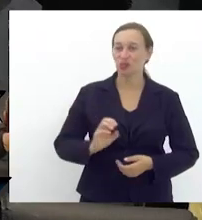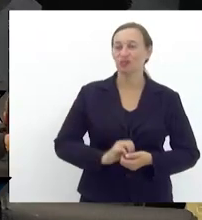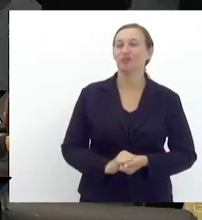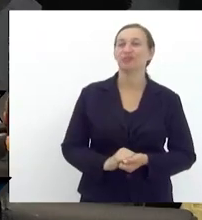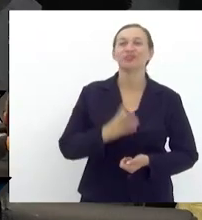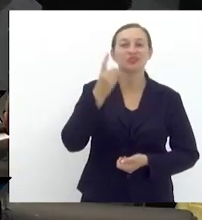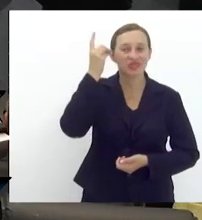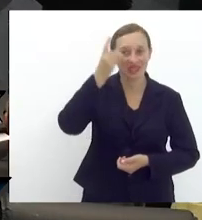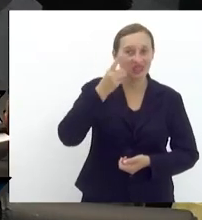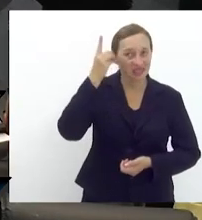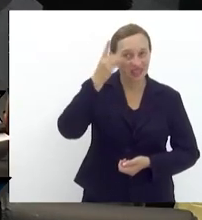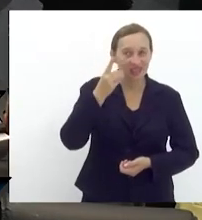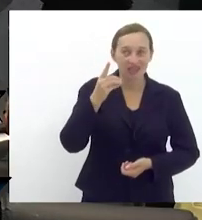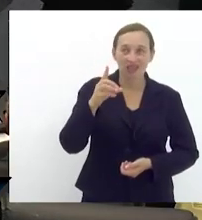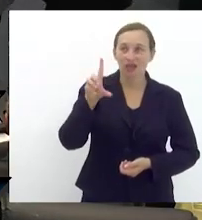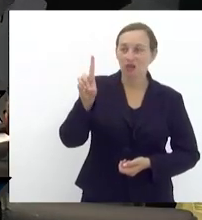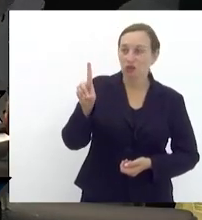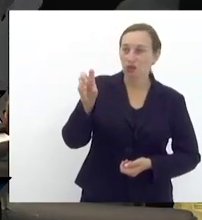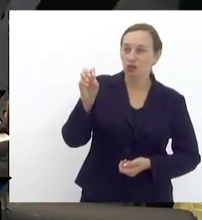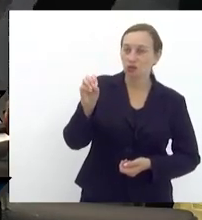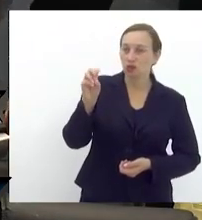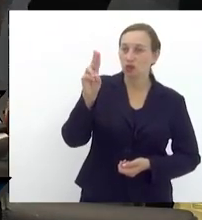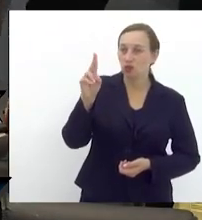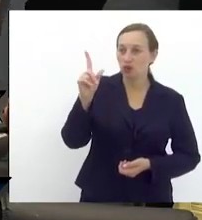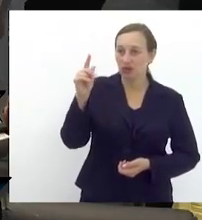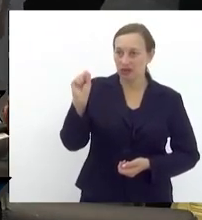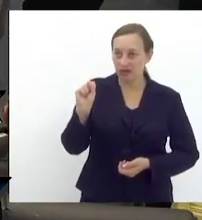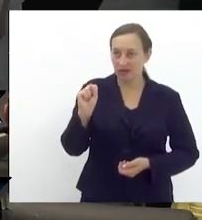Deputado Douglas ruas